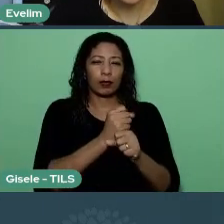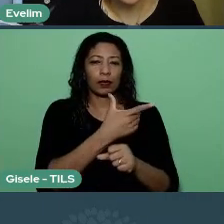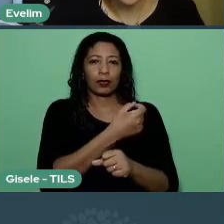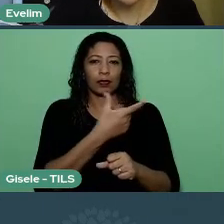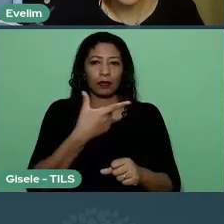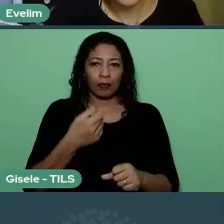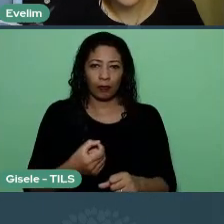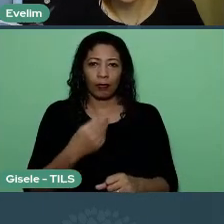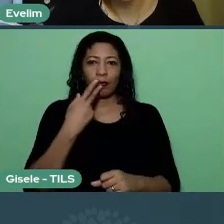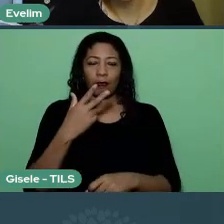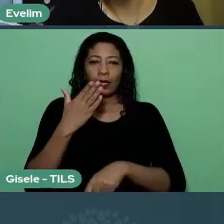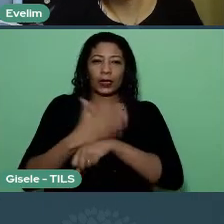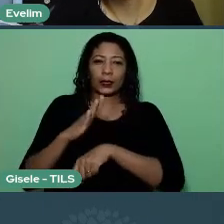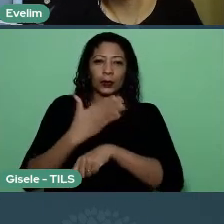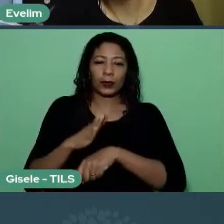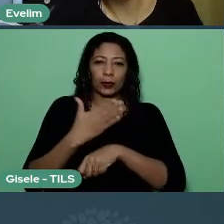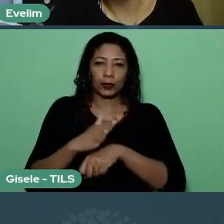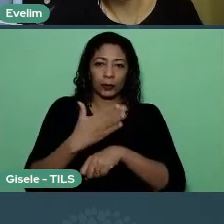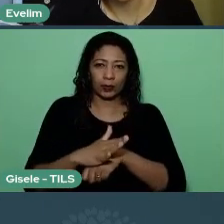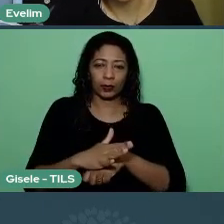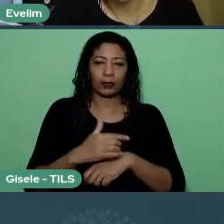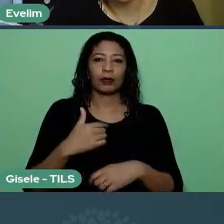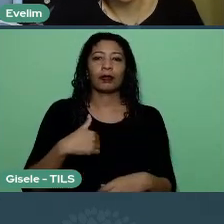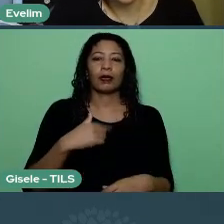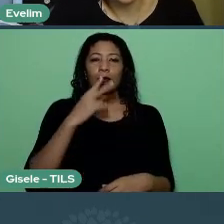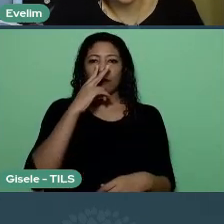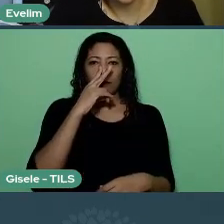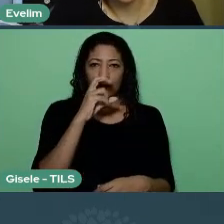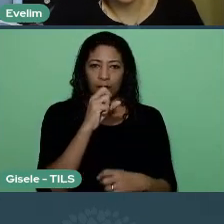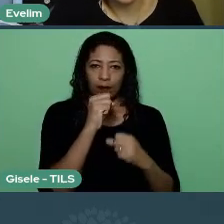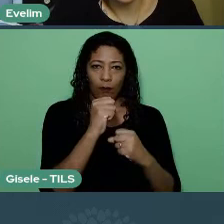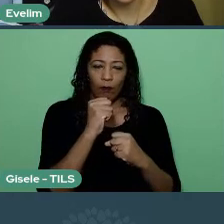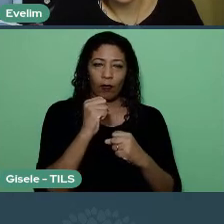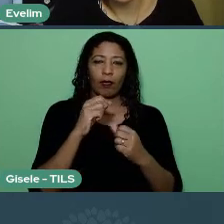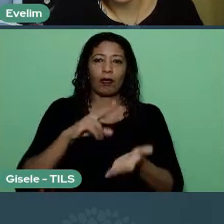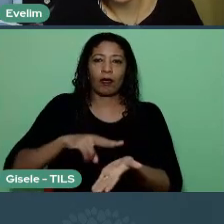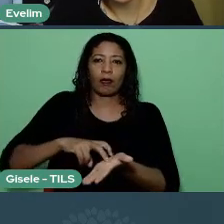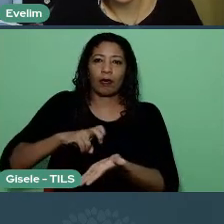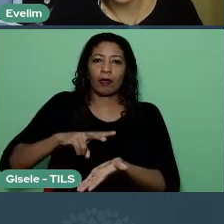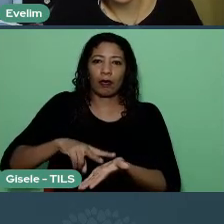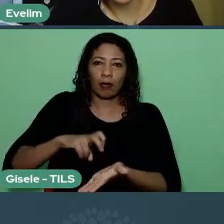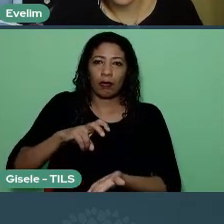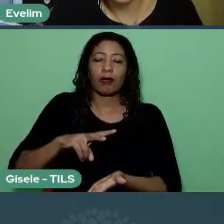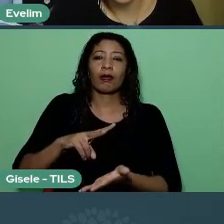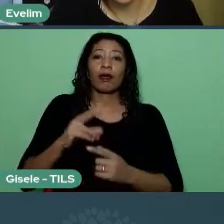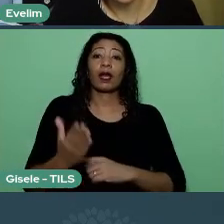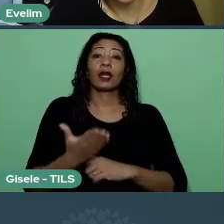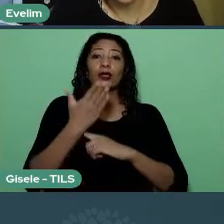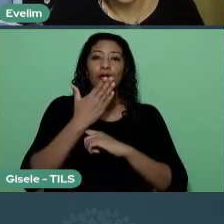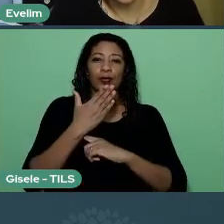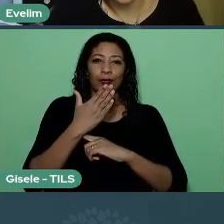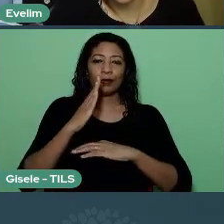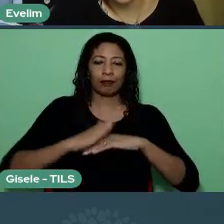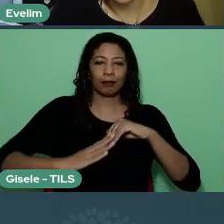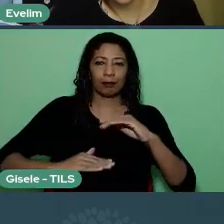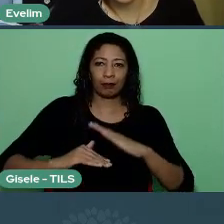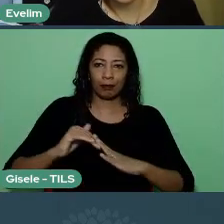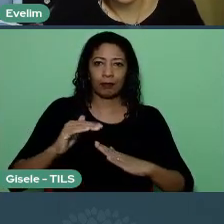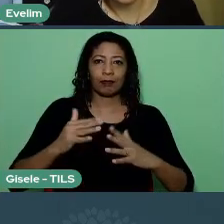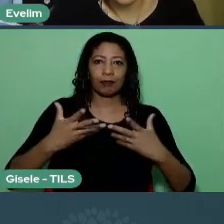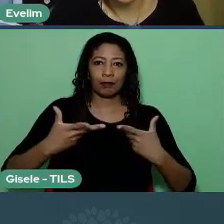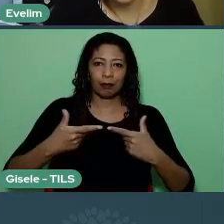o treinamento combinado, tanto resistido quanto aeróbio, melhora tanto a capacidade,